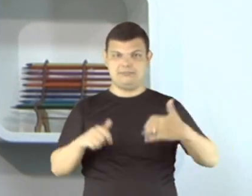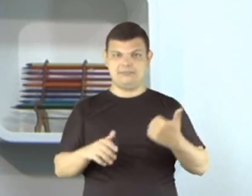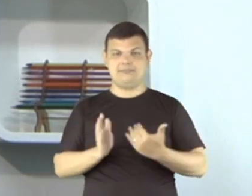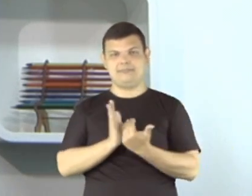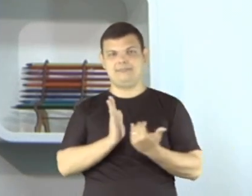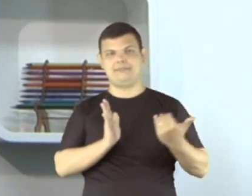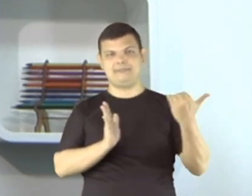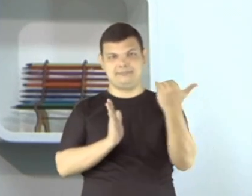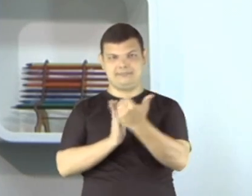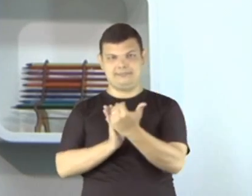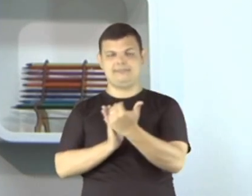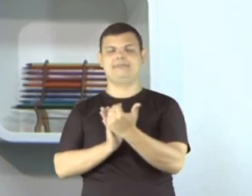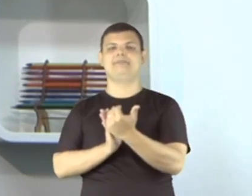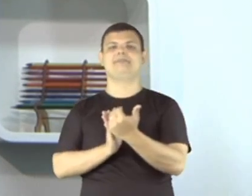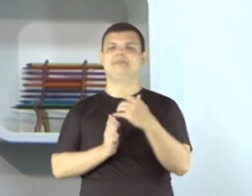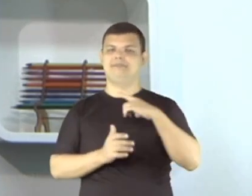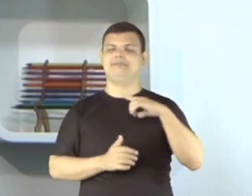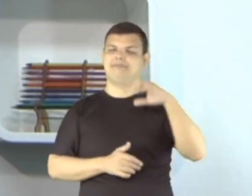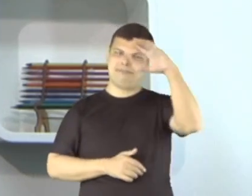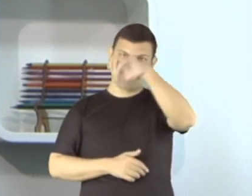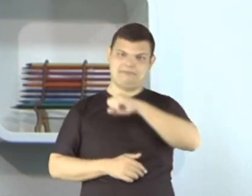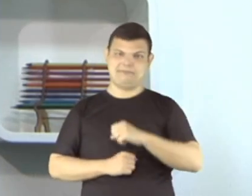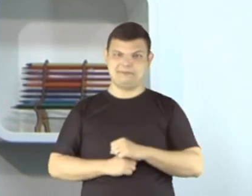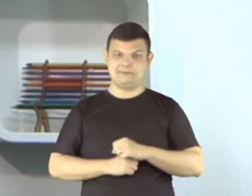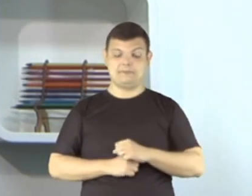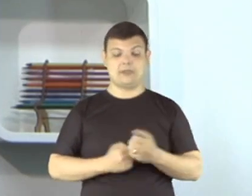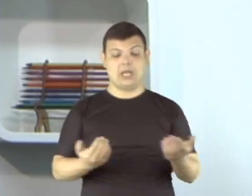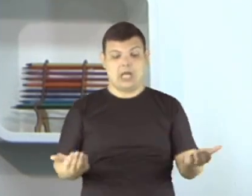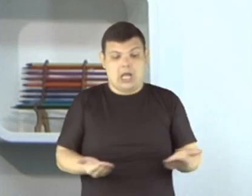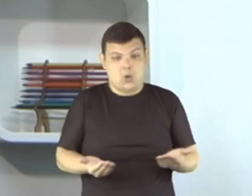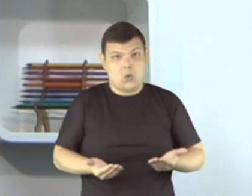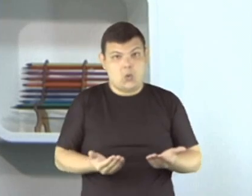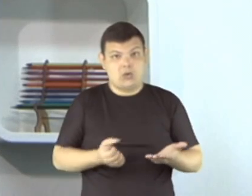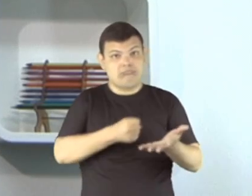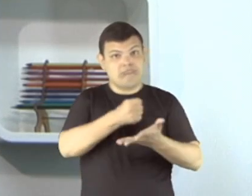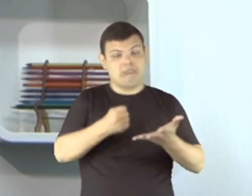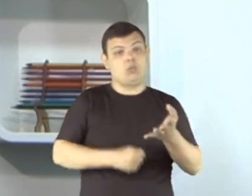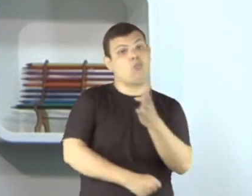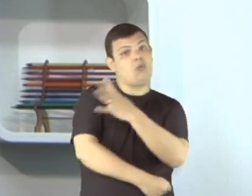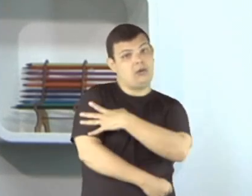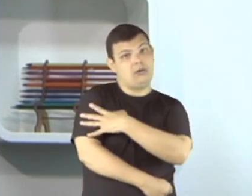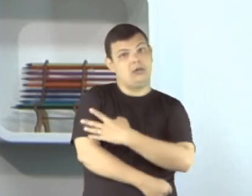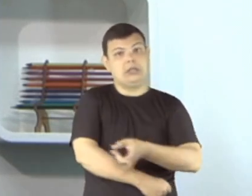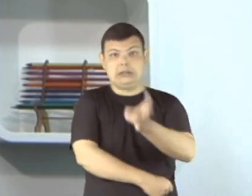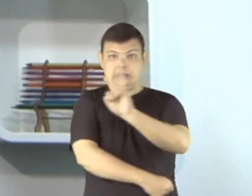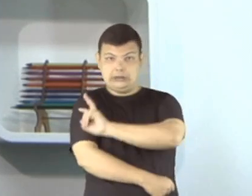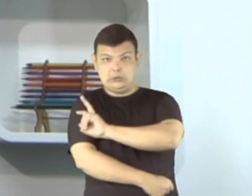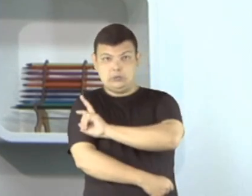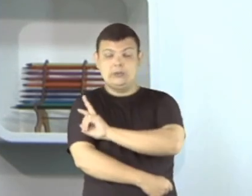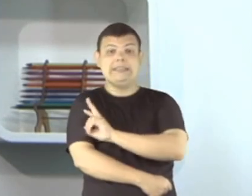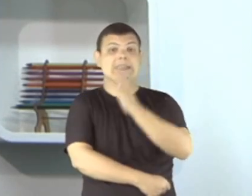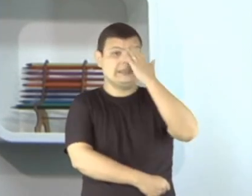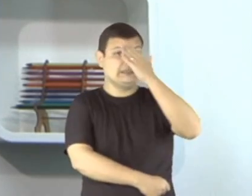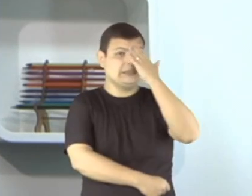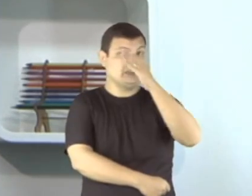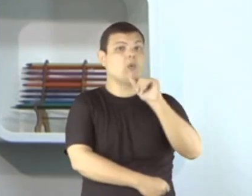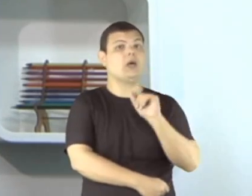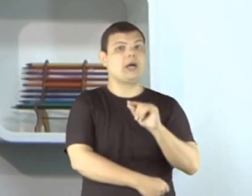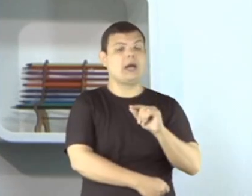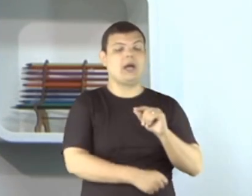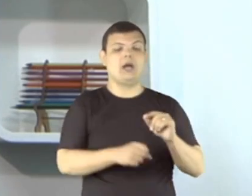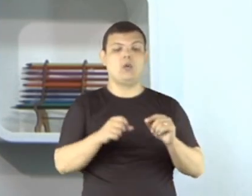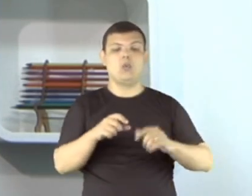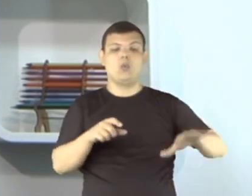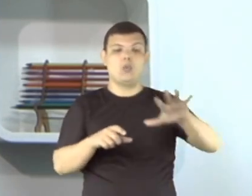a gente pode trabalhar melhor com relação a isso. Nesse momento, para o quarto e quinto ano, a gente precisa entender que a unidade da